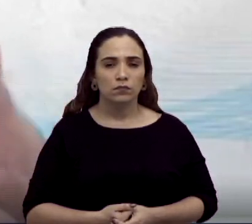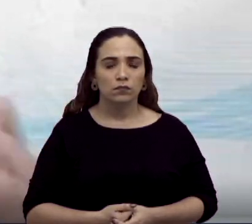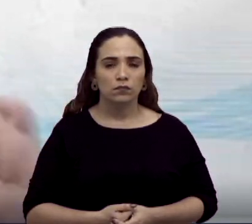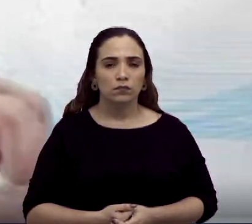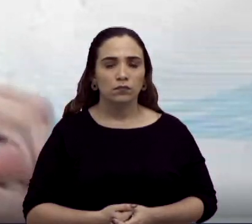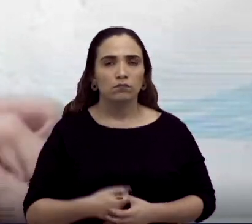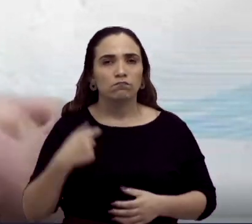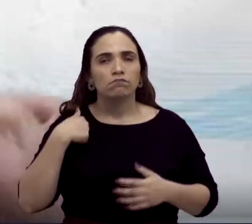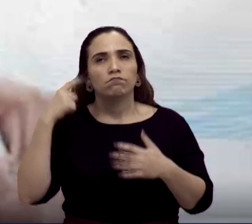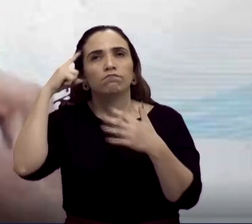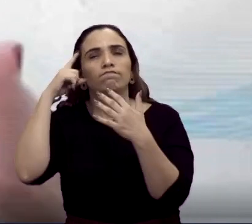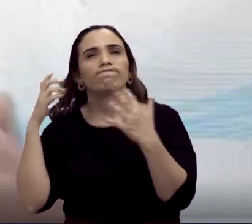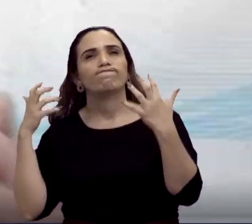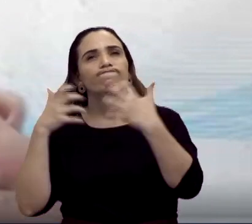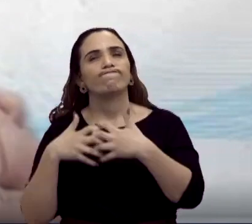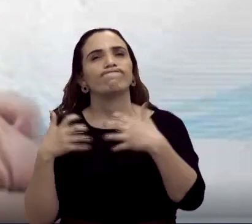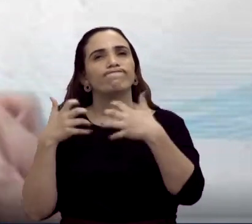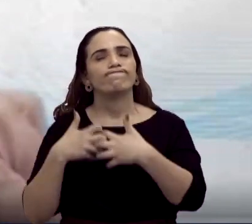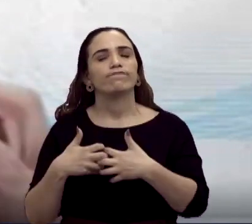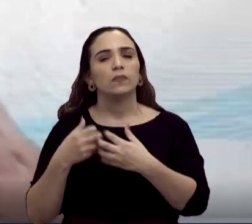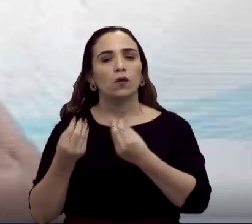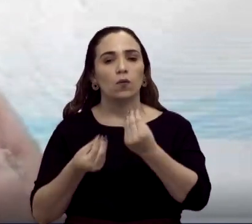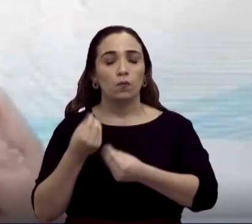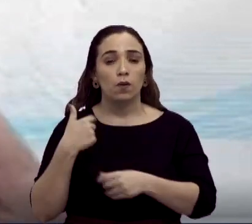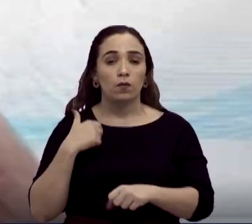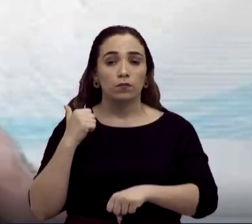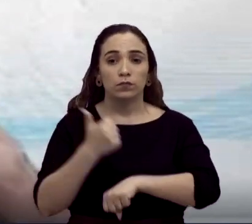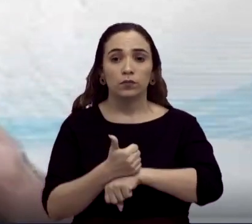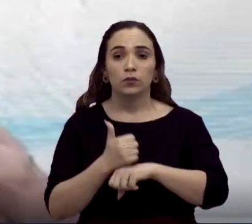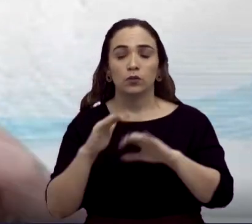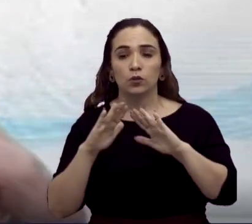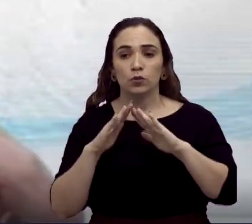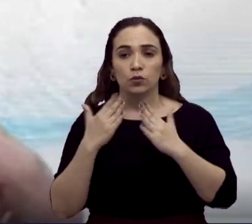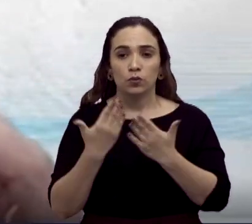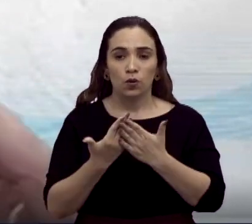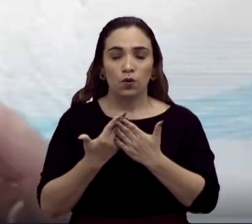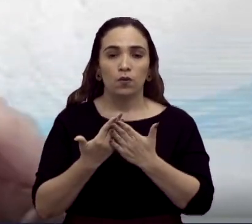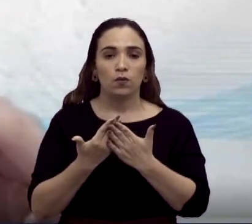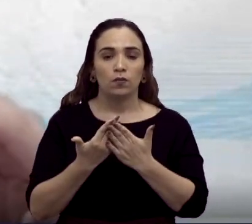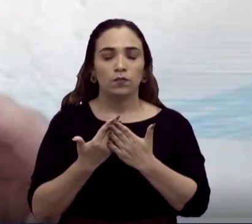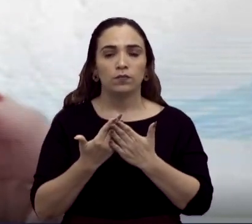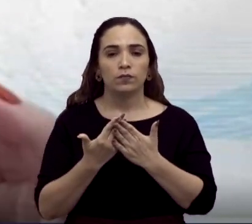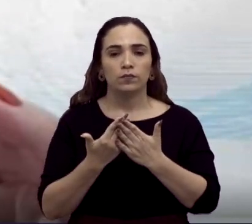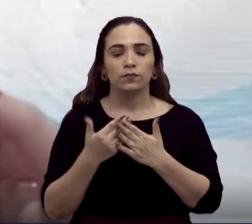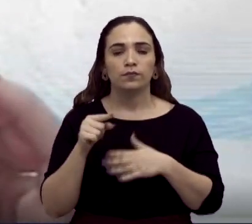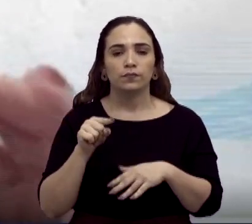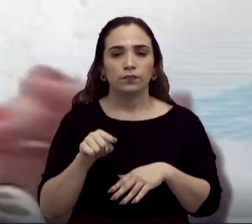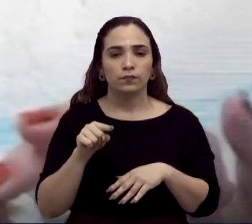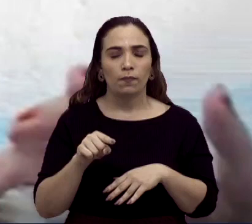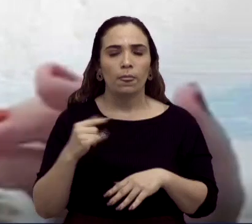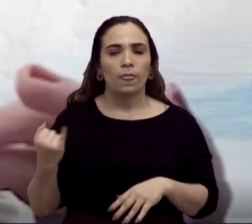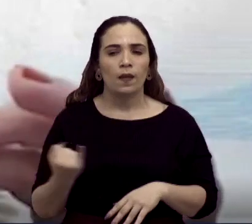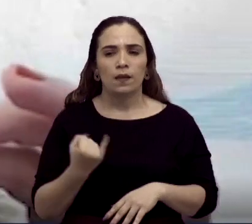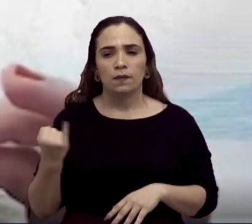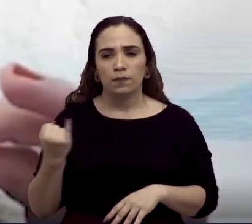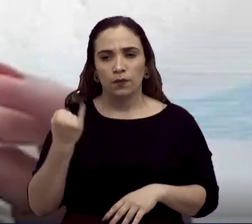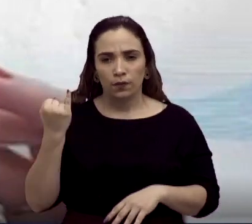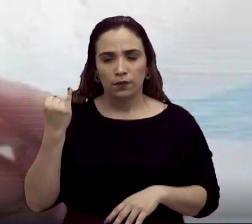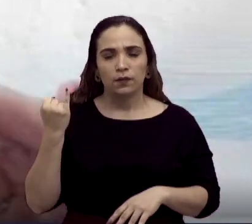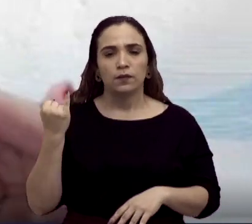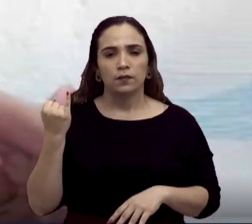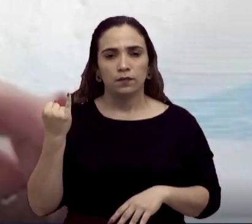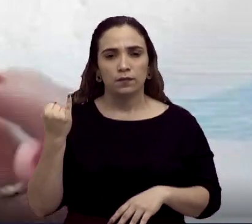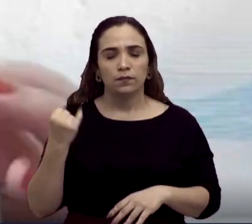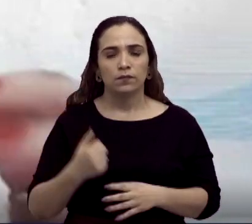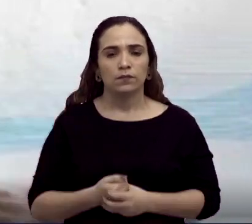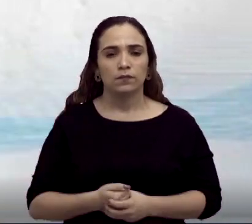quebrado minha cabeça desde que eu assumi a escola, que eu acho que a escola é um instrumento importantíssimo para isso,